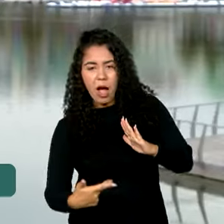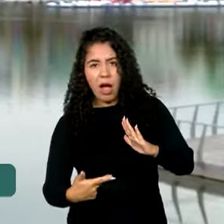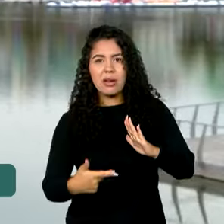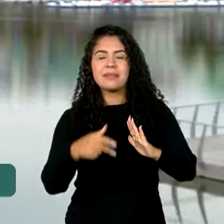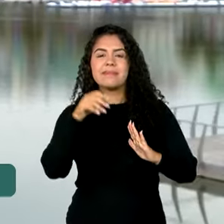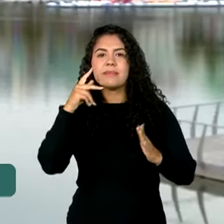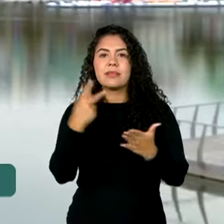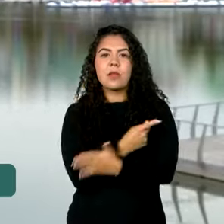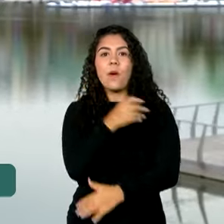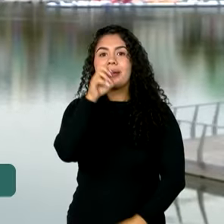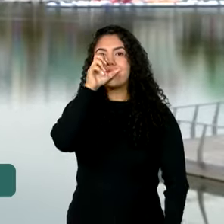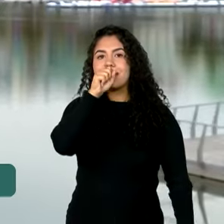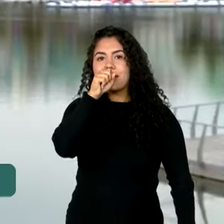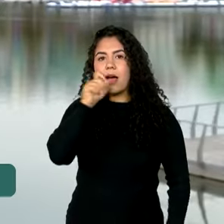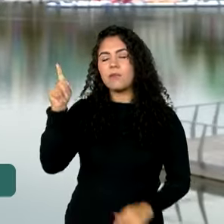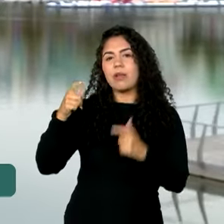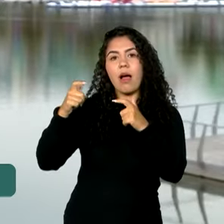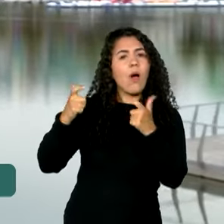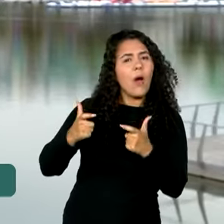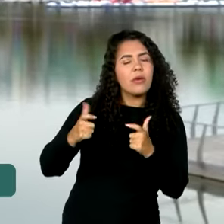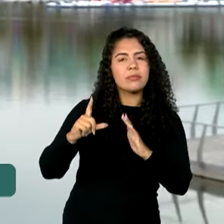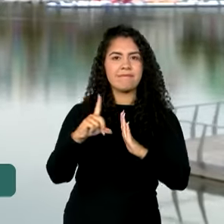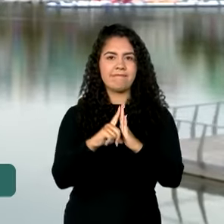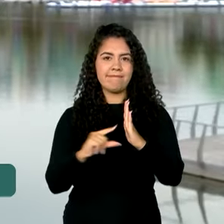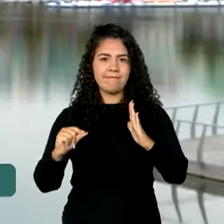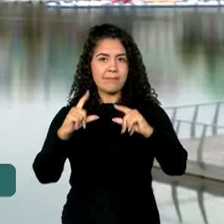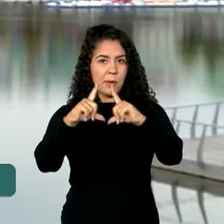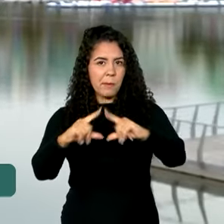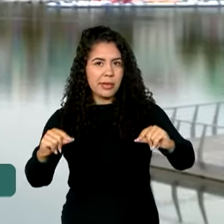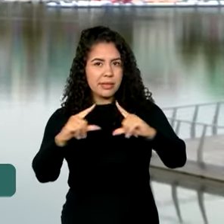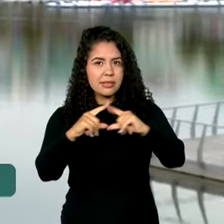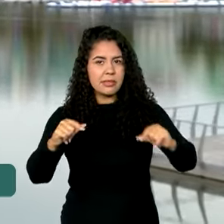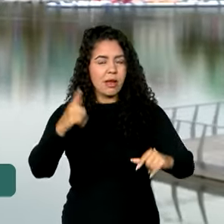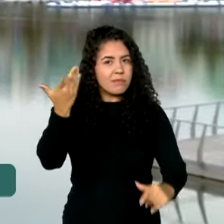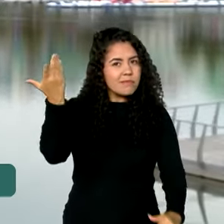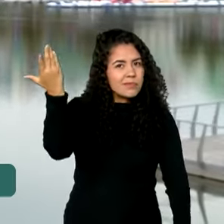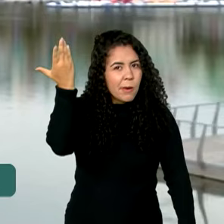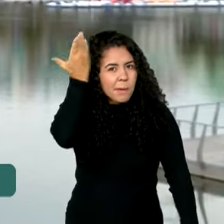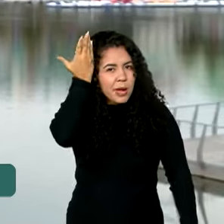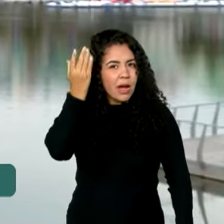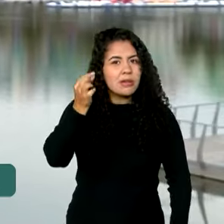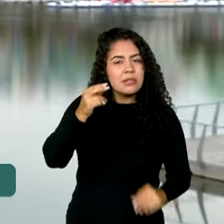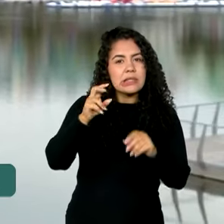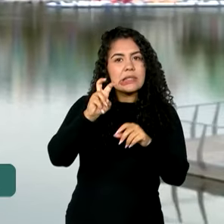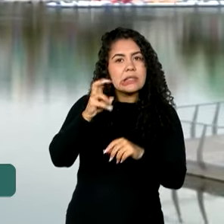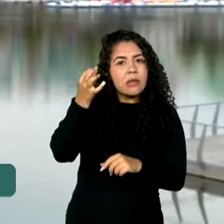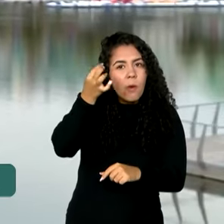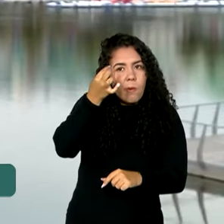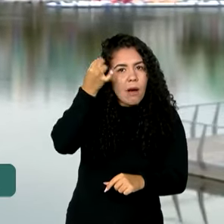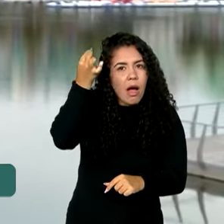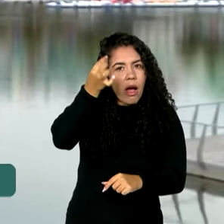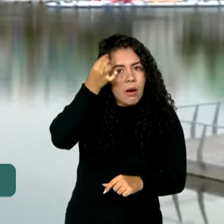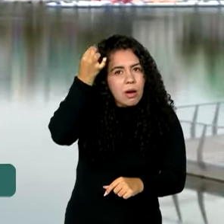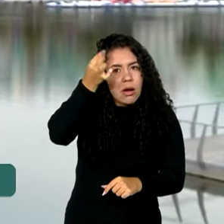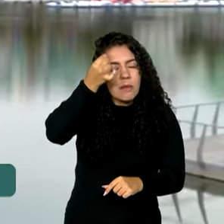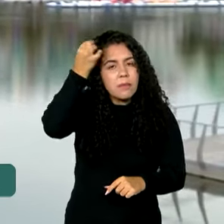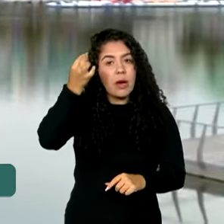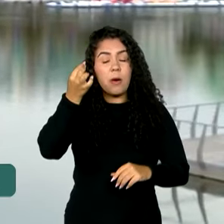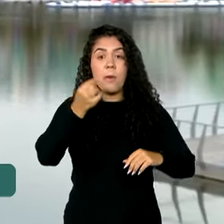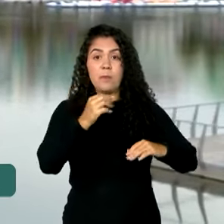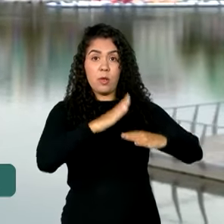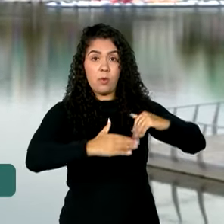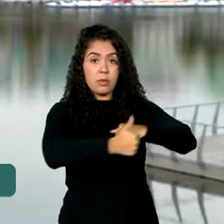sábado no Palácio da Alvorada, em que bateu a cabeça e chegou a levar 5 pontos. A equipe médica do